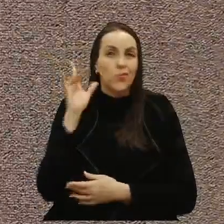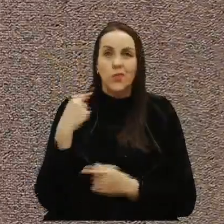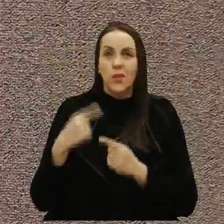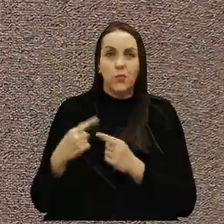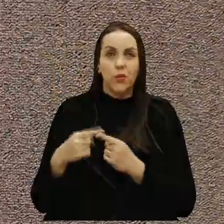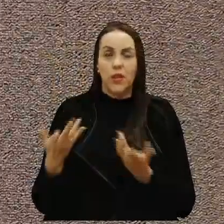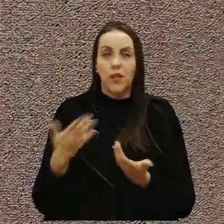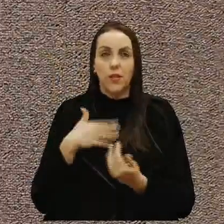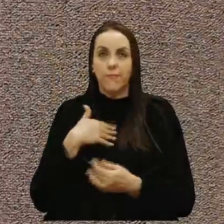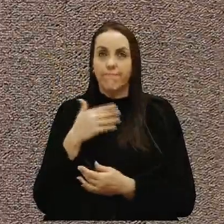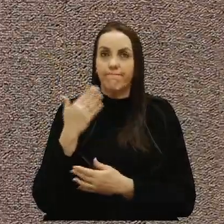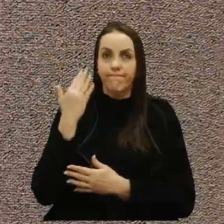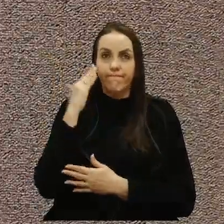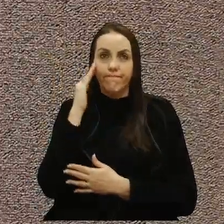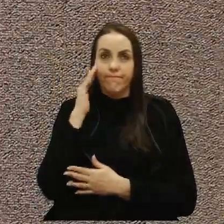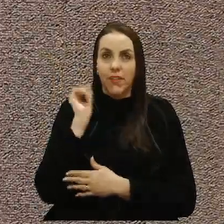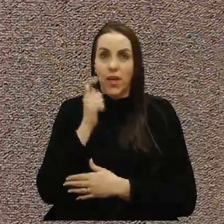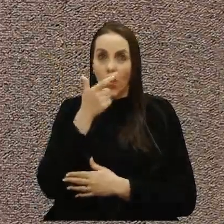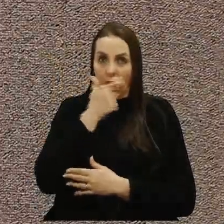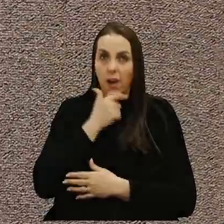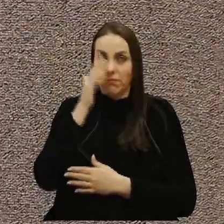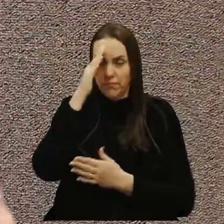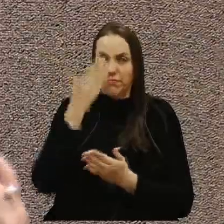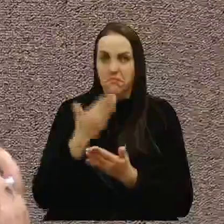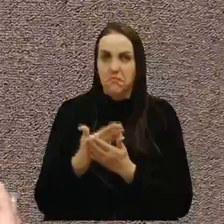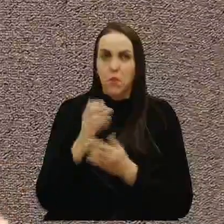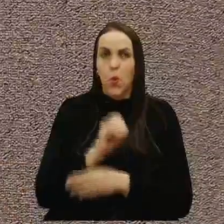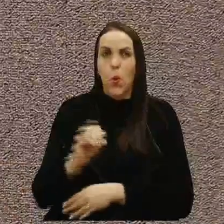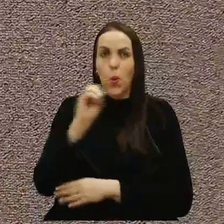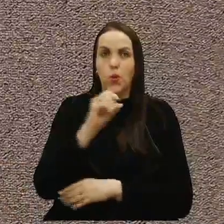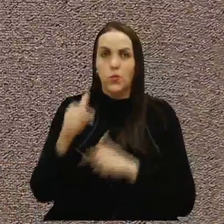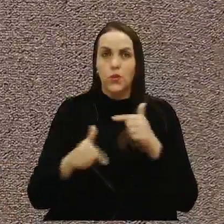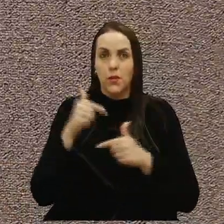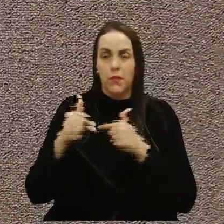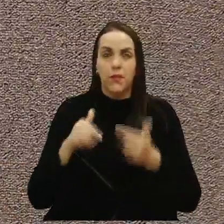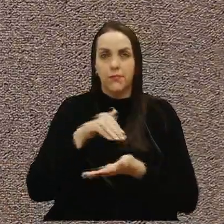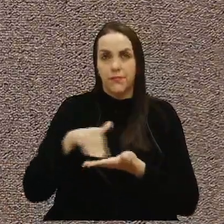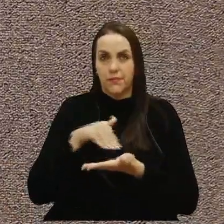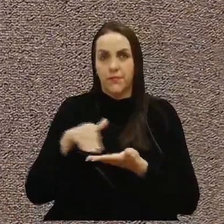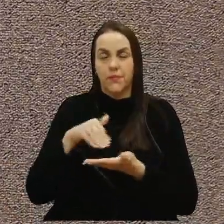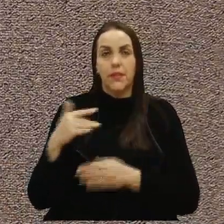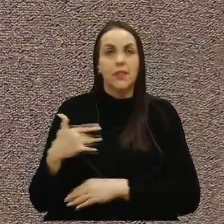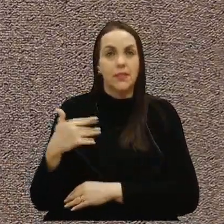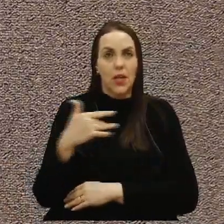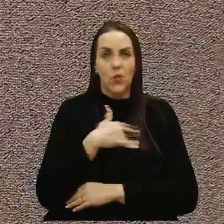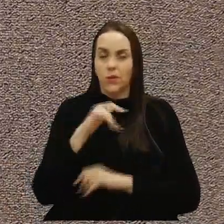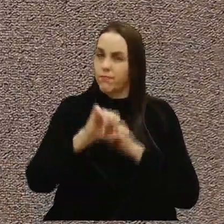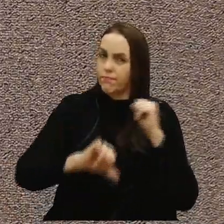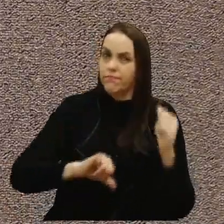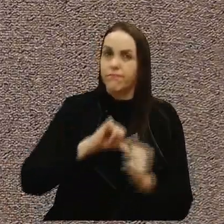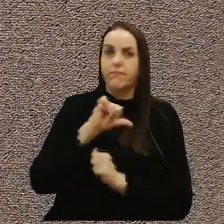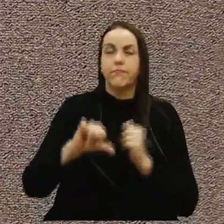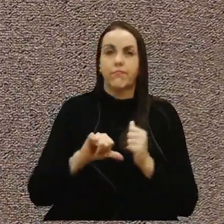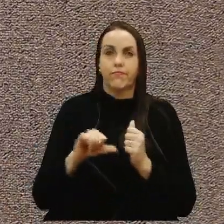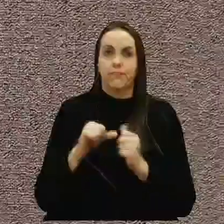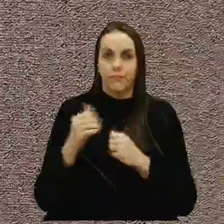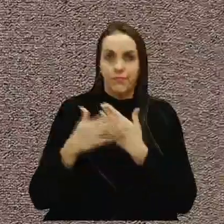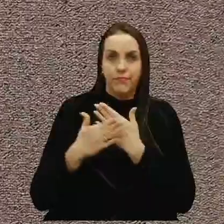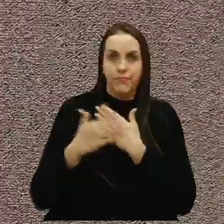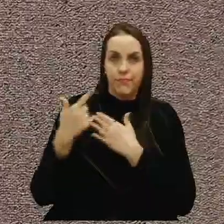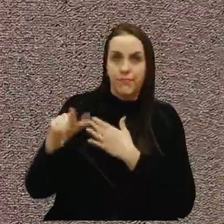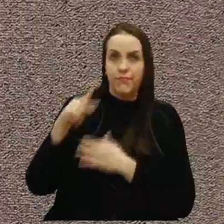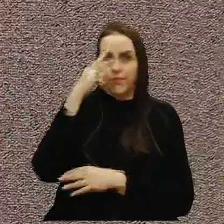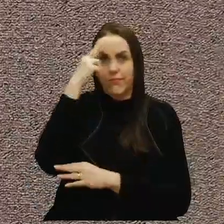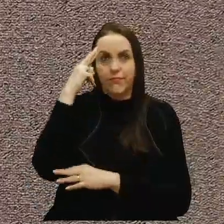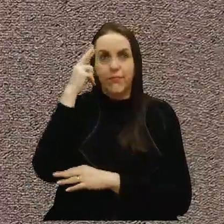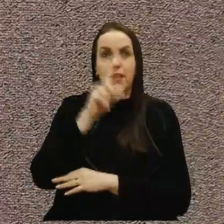uma impressão que ele fará um ótimo trabalho como secretário e que a nossa saúde terá uma mudança, sim, nas mãos dele. E